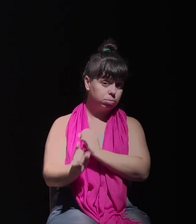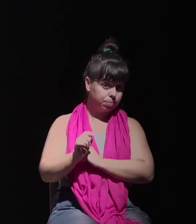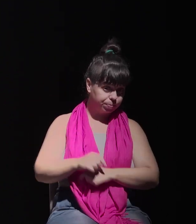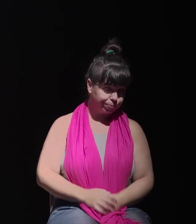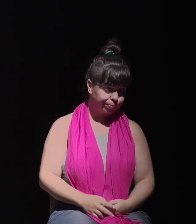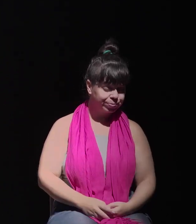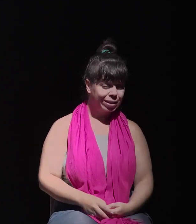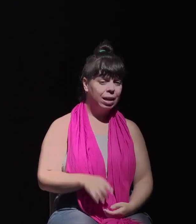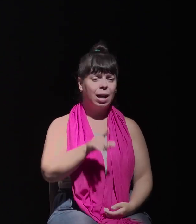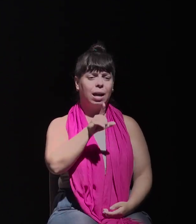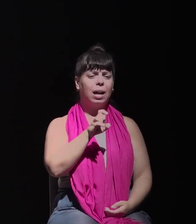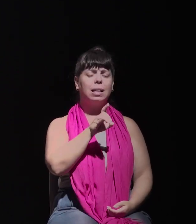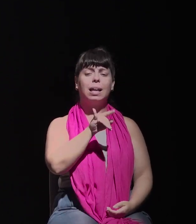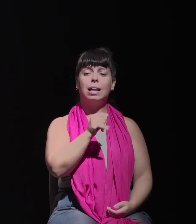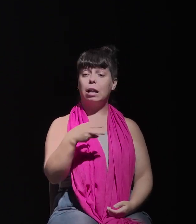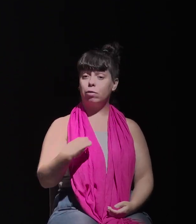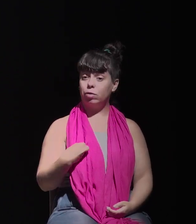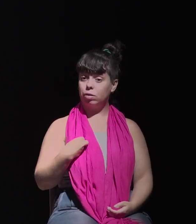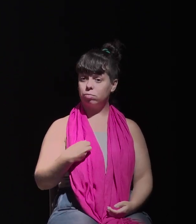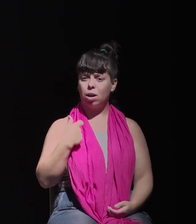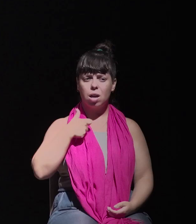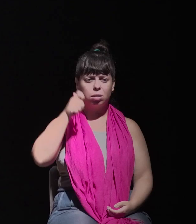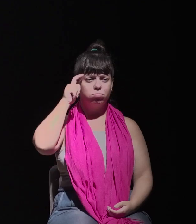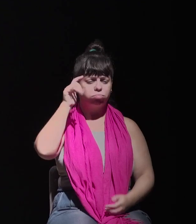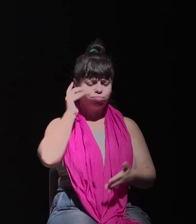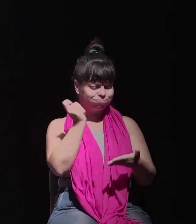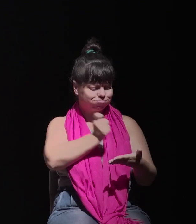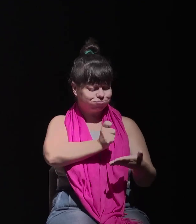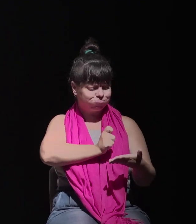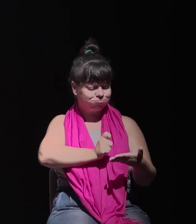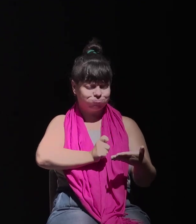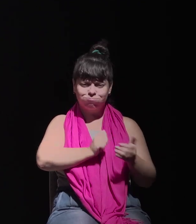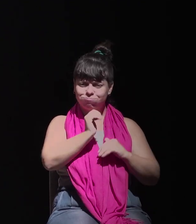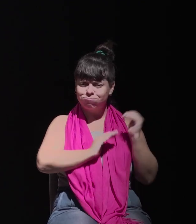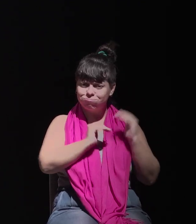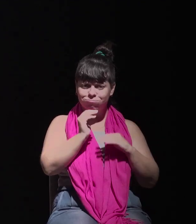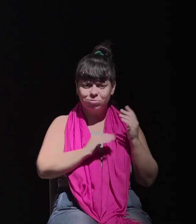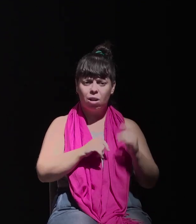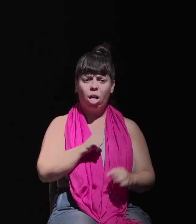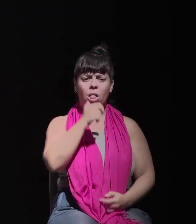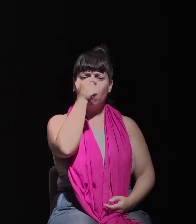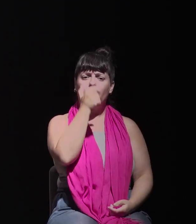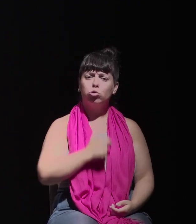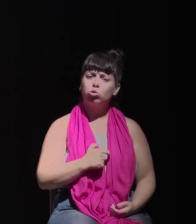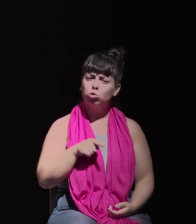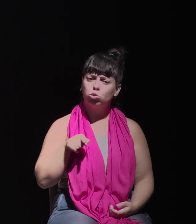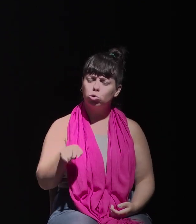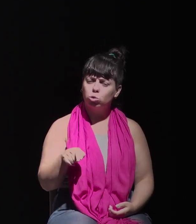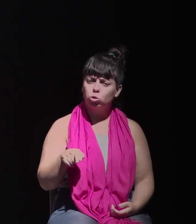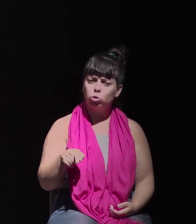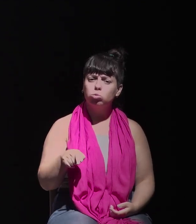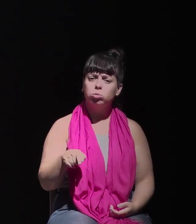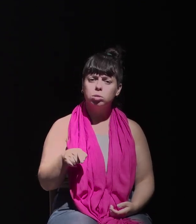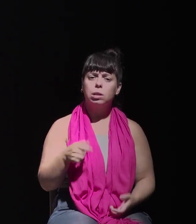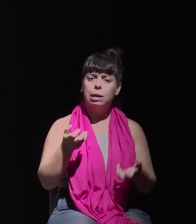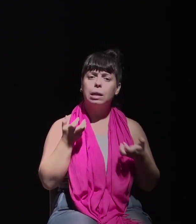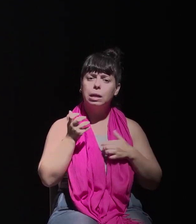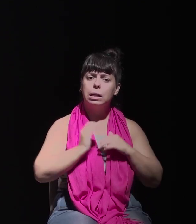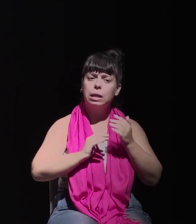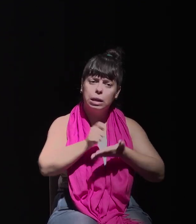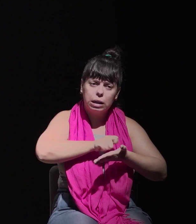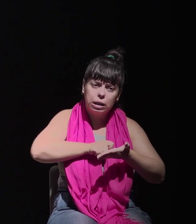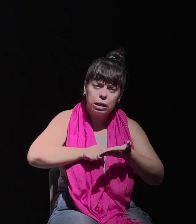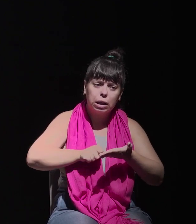A Lélia, no período em que ela foi viva, ela foi uma intelectual muito ativa. Ela teve uma postura de pensar e produzir conhecimento